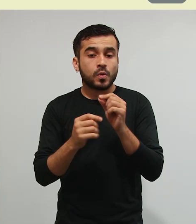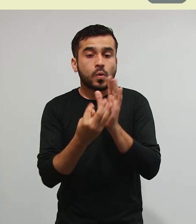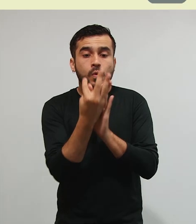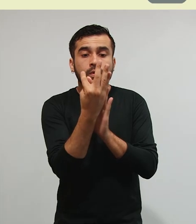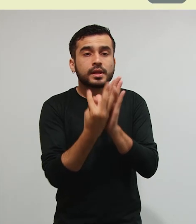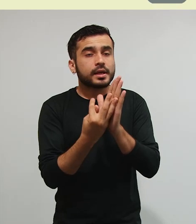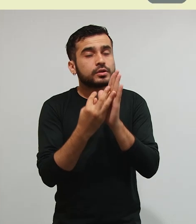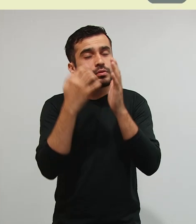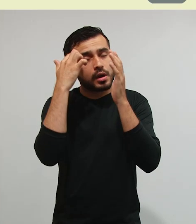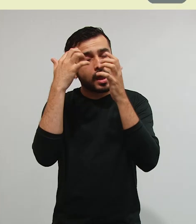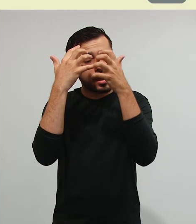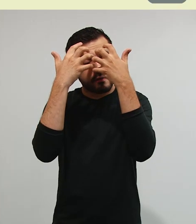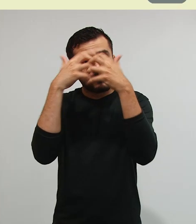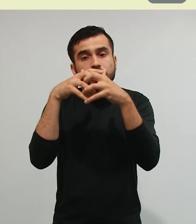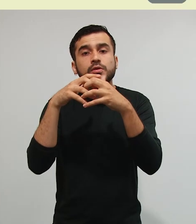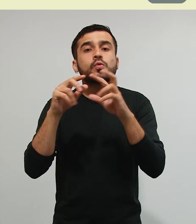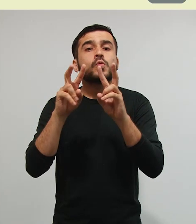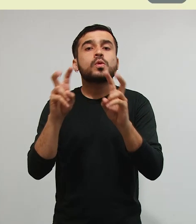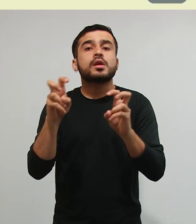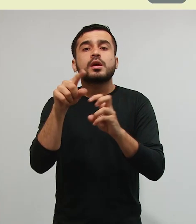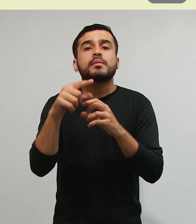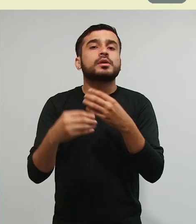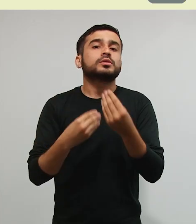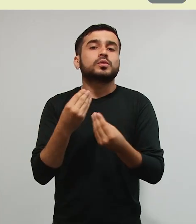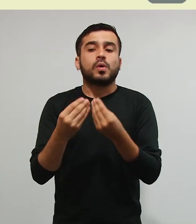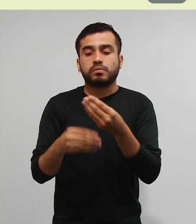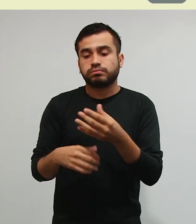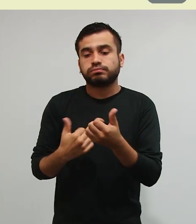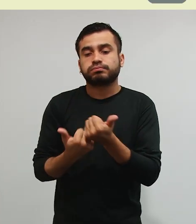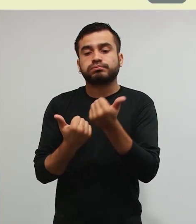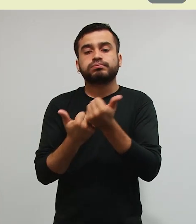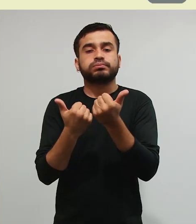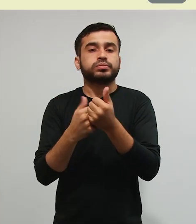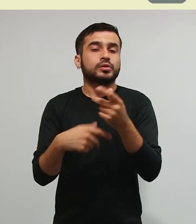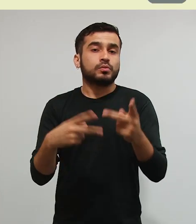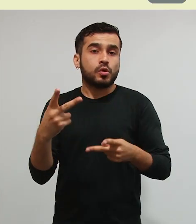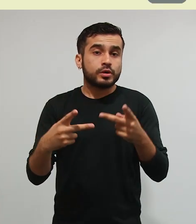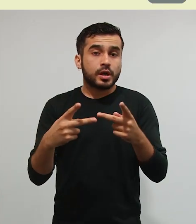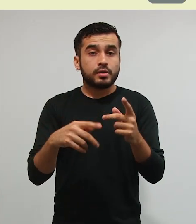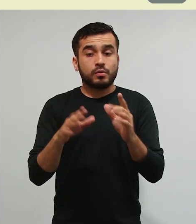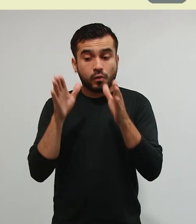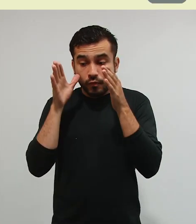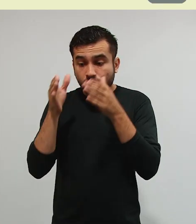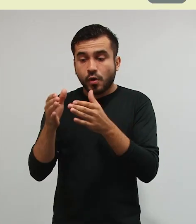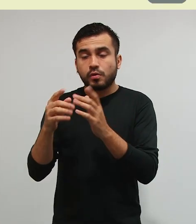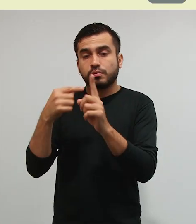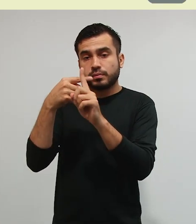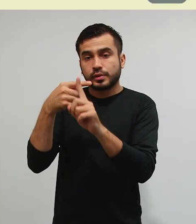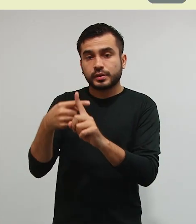provisórias, texto reflexivo sobre as contribuições do projeto na sua formação, evidenciando os pontos positivos